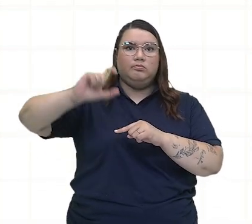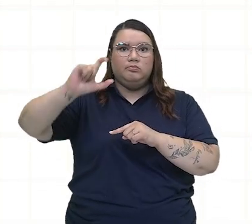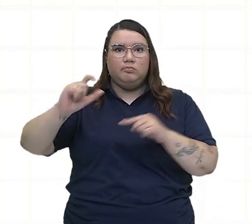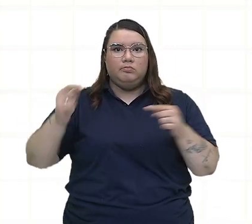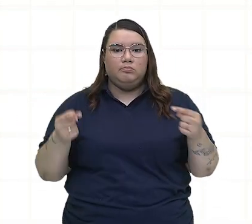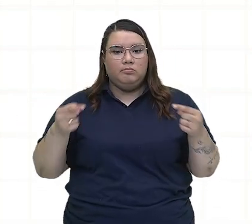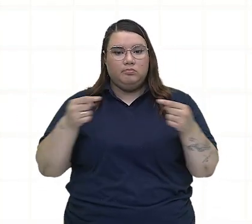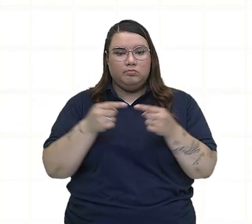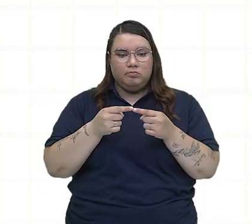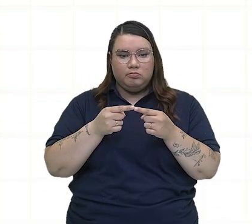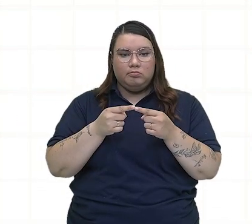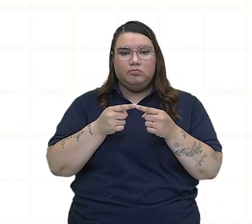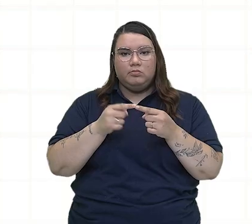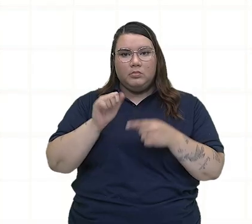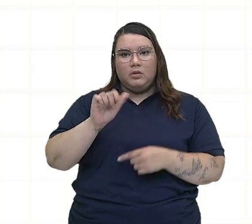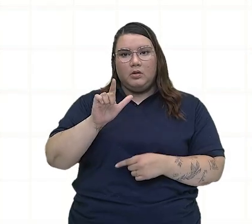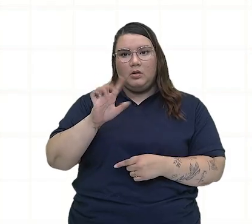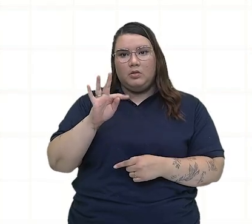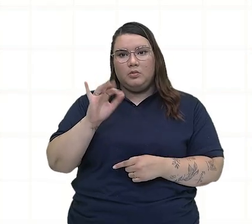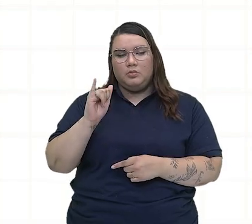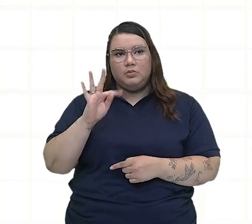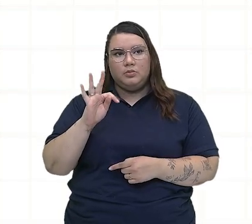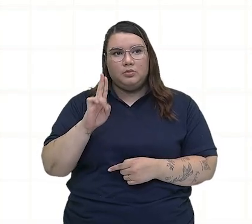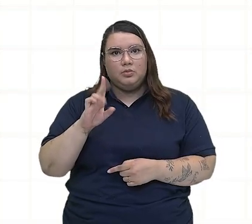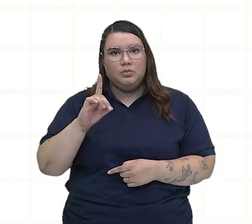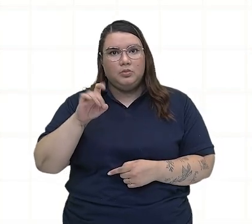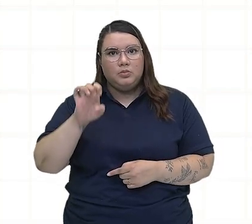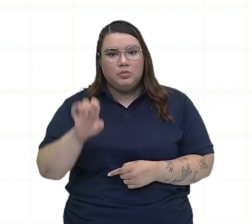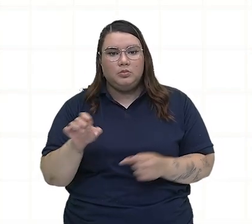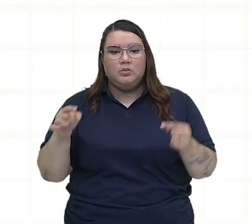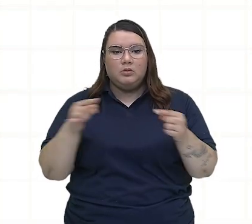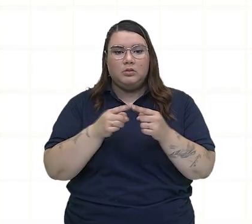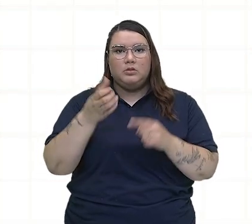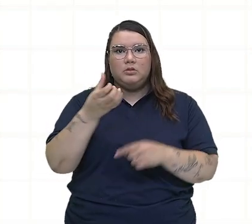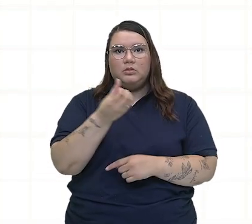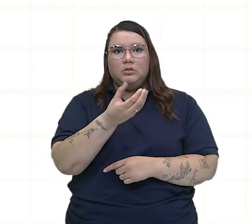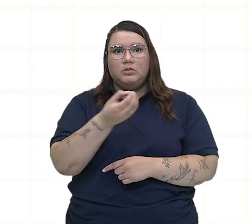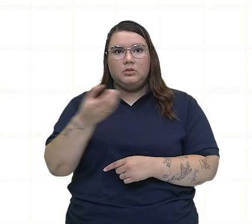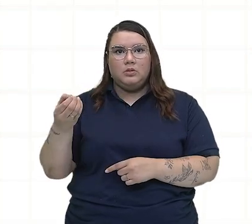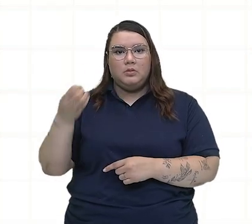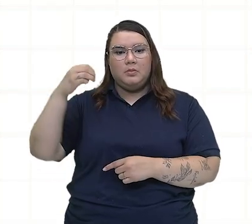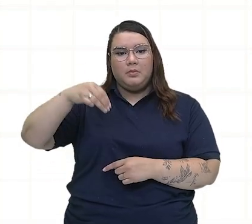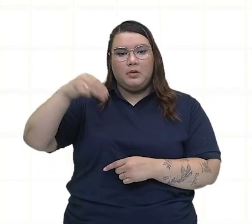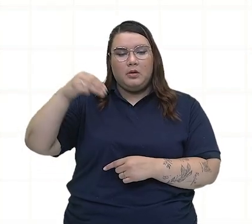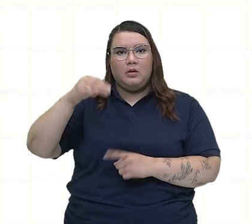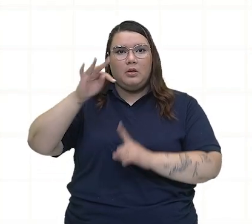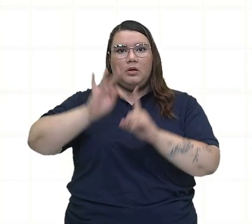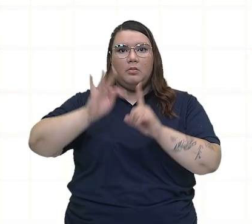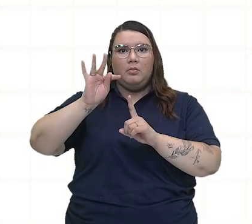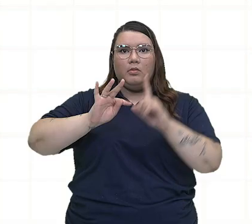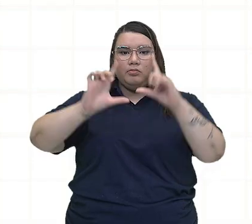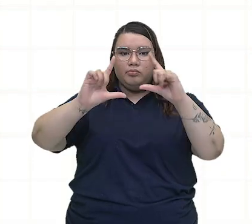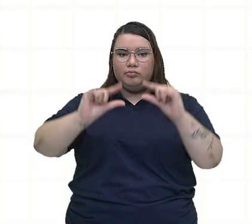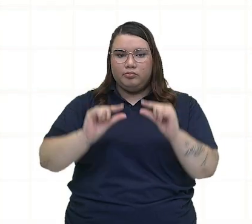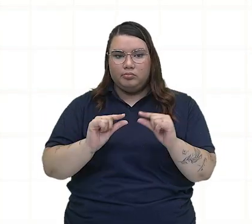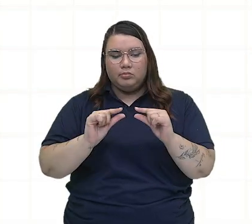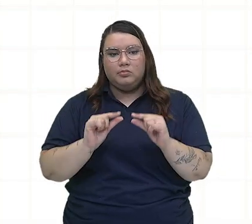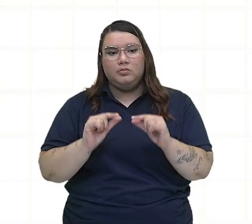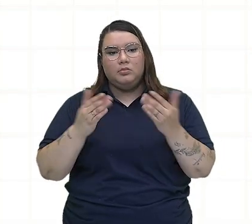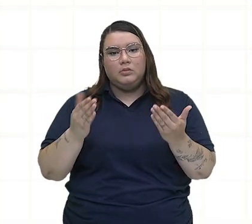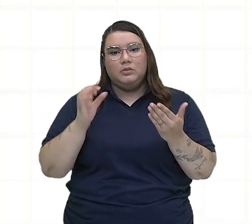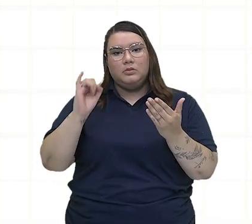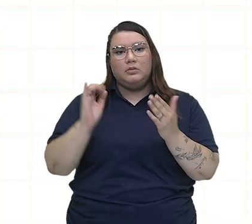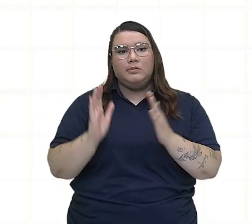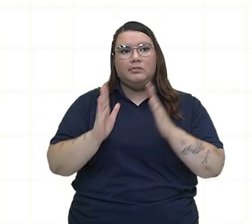minha altitude, eu fui para 600 metros de altitude, a minha temperatura caiu para 19 graus Celsius. E